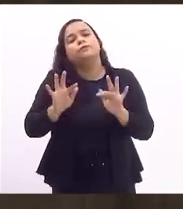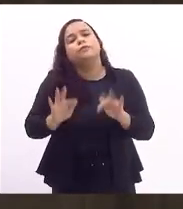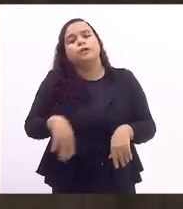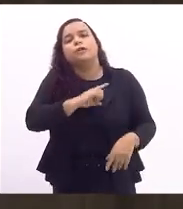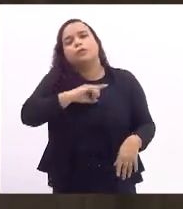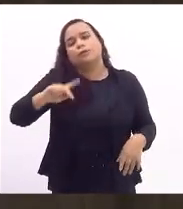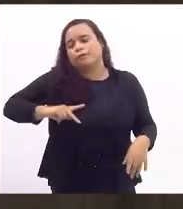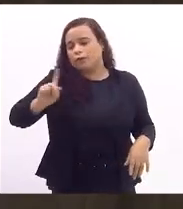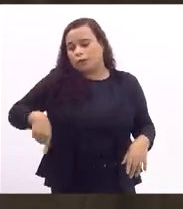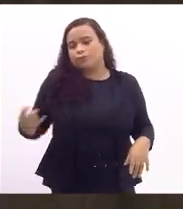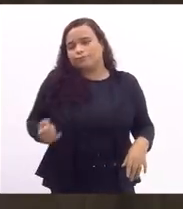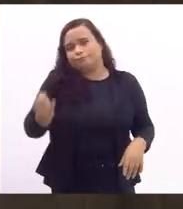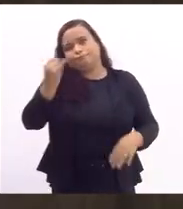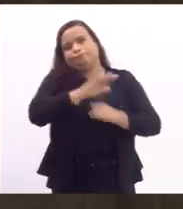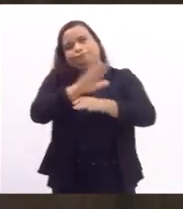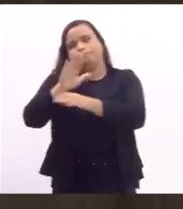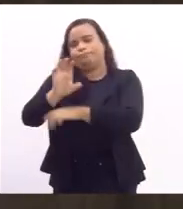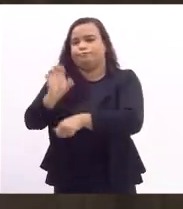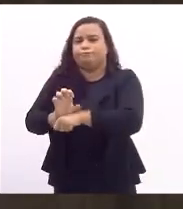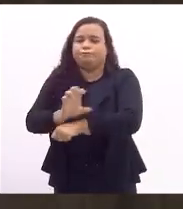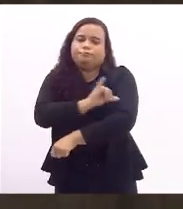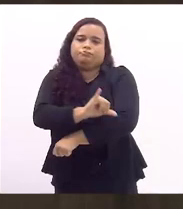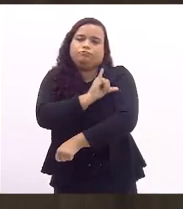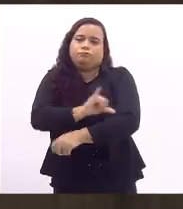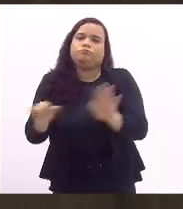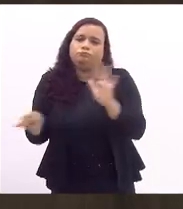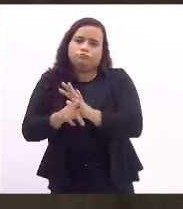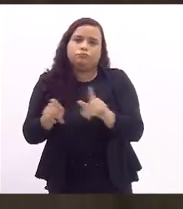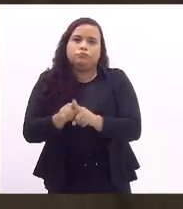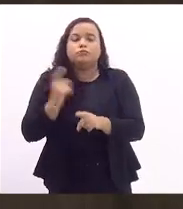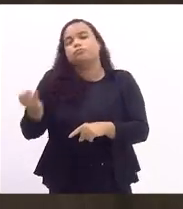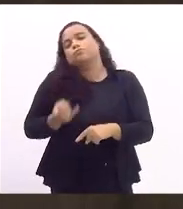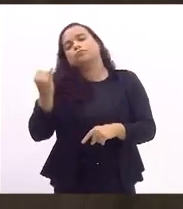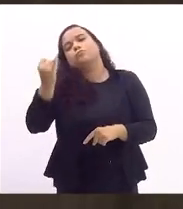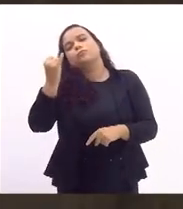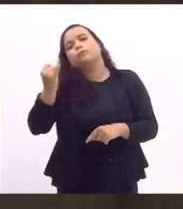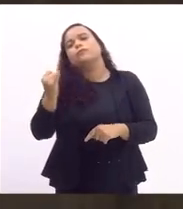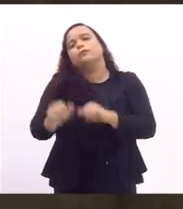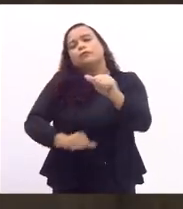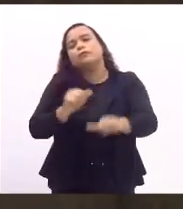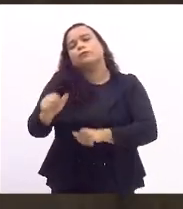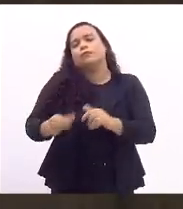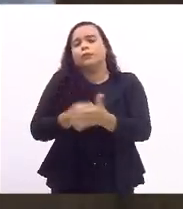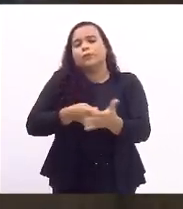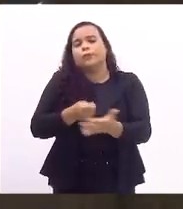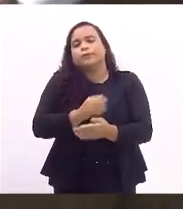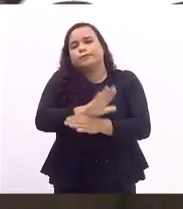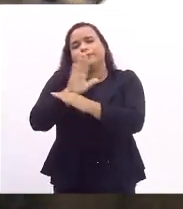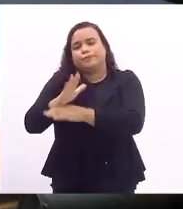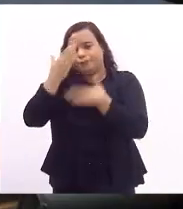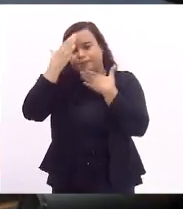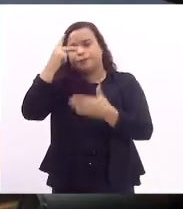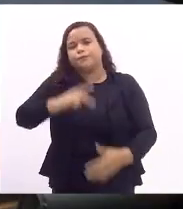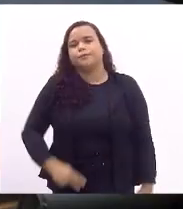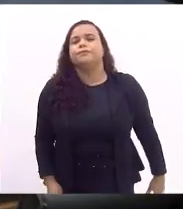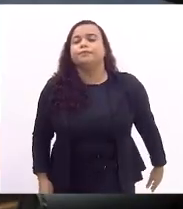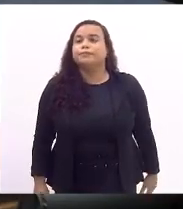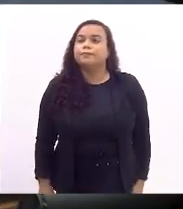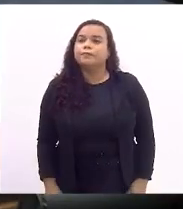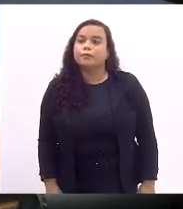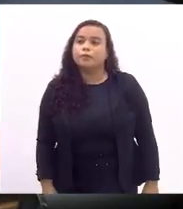é essencial para o estado do Rio de Janeiro EA fundamental nessa trincheira de luta Obrigada parcela